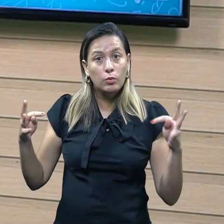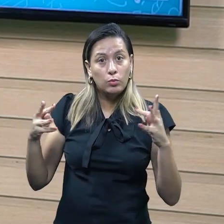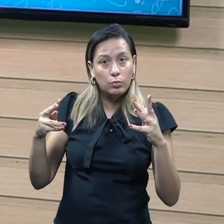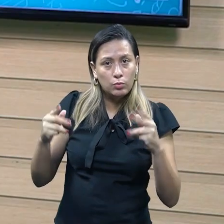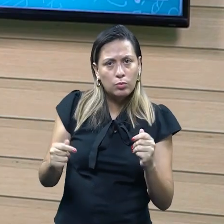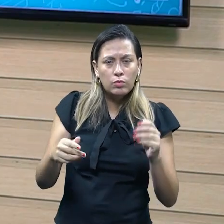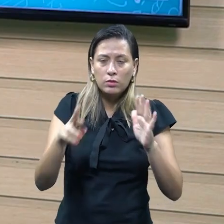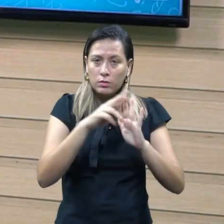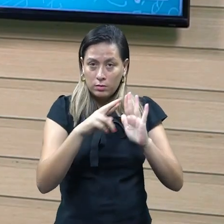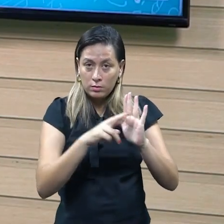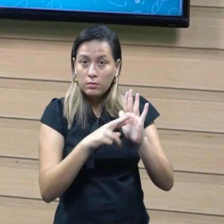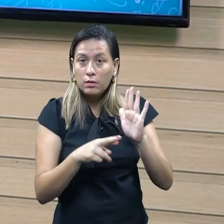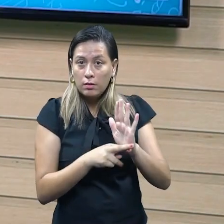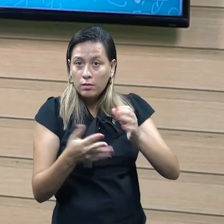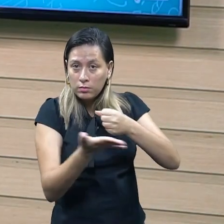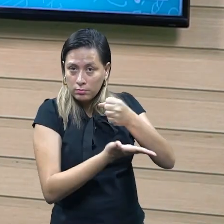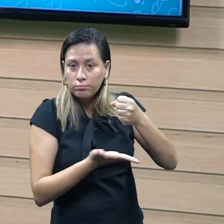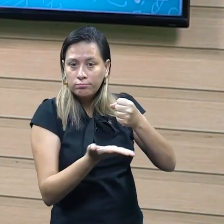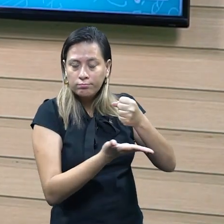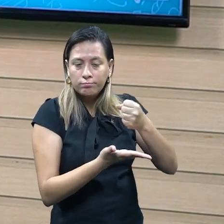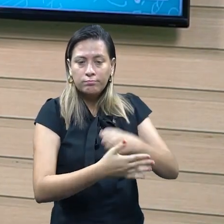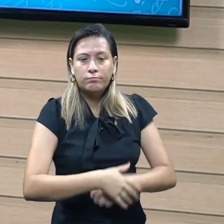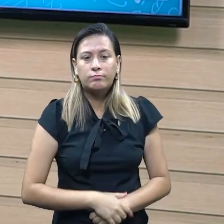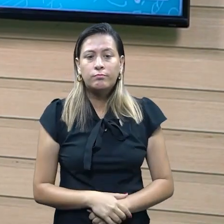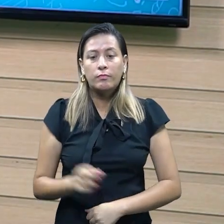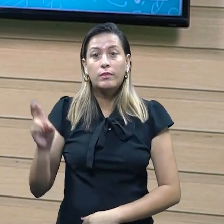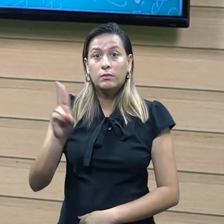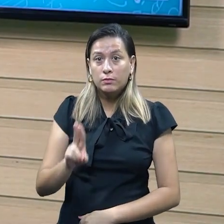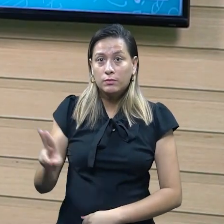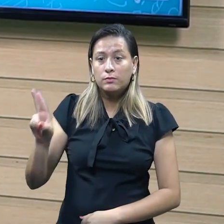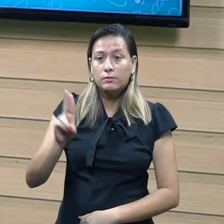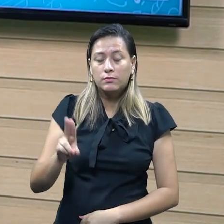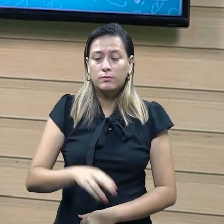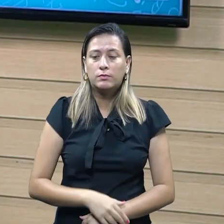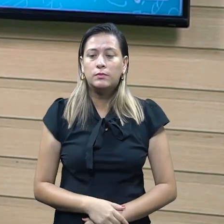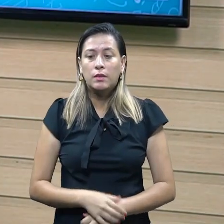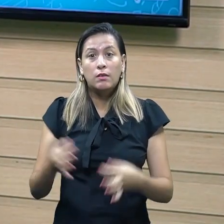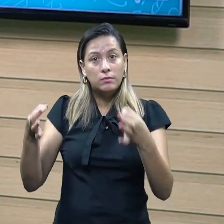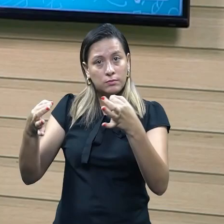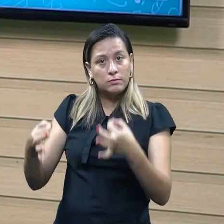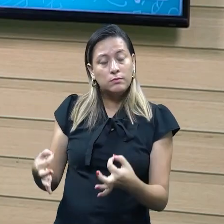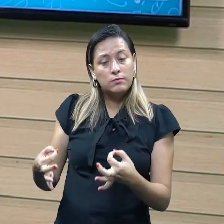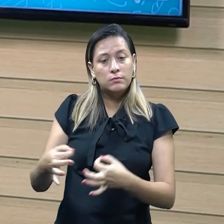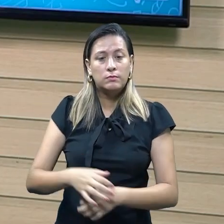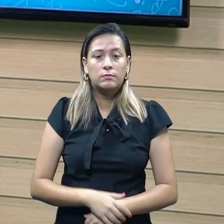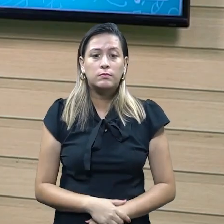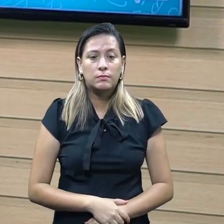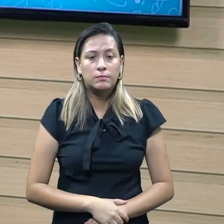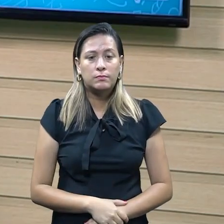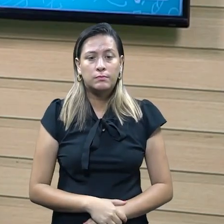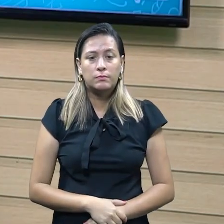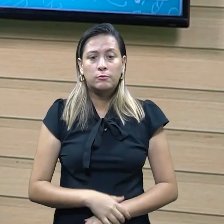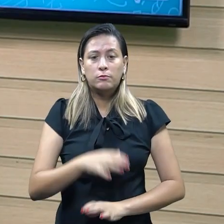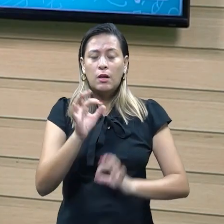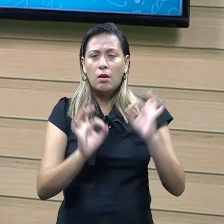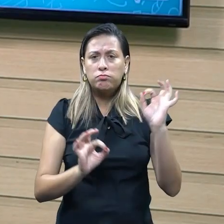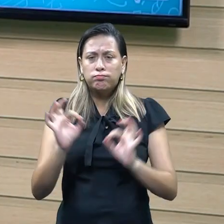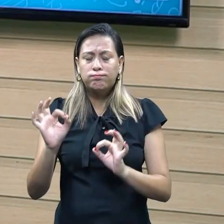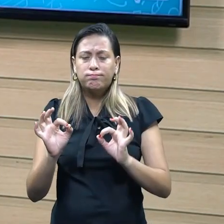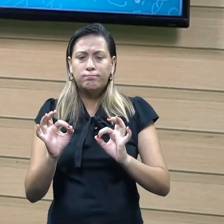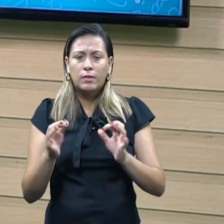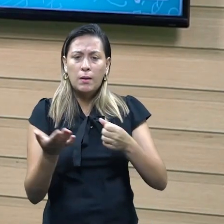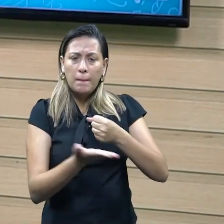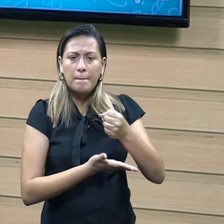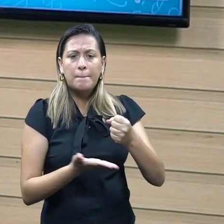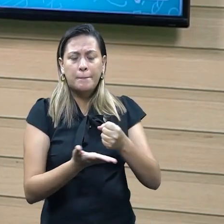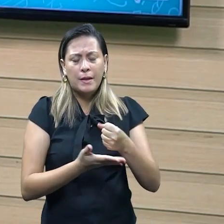todas essas normas regulamentadoras serão aplicadas da forma correta. Ela vai regulamentar a espessura